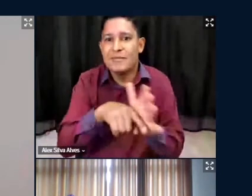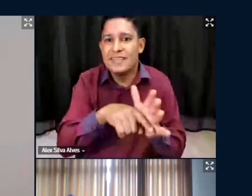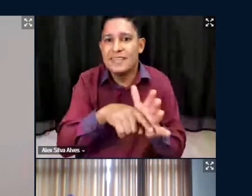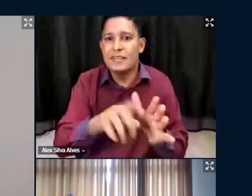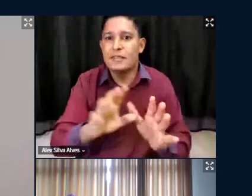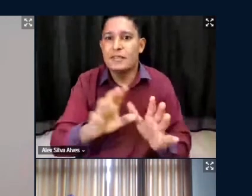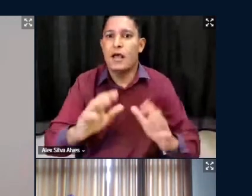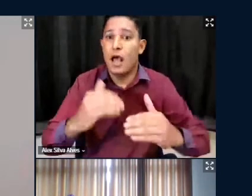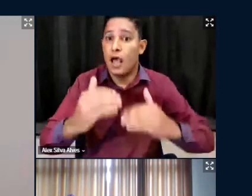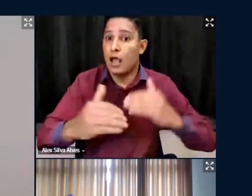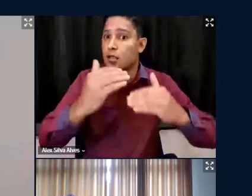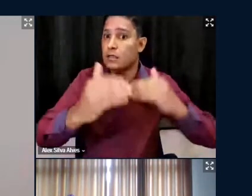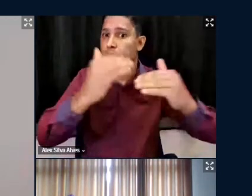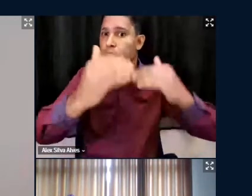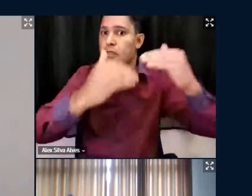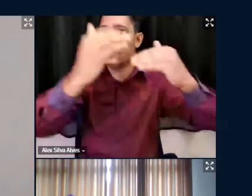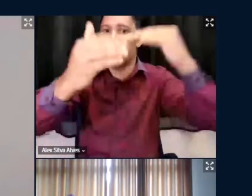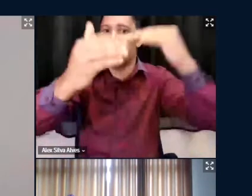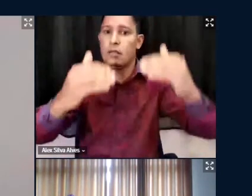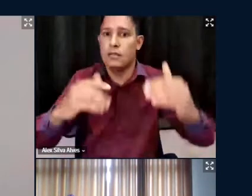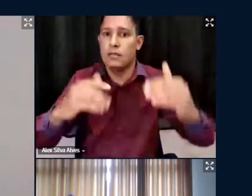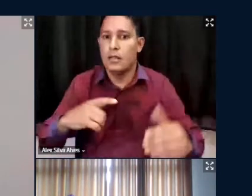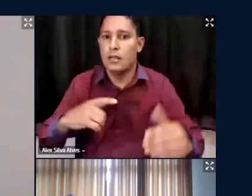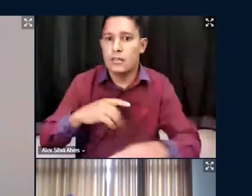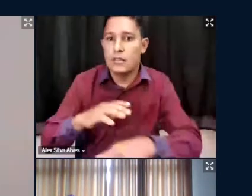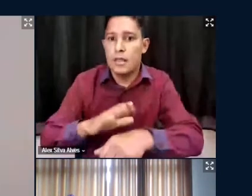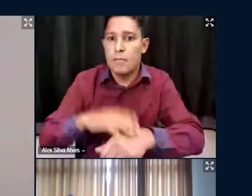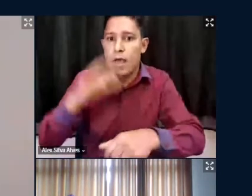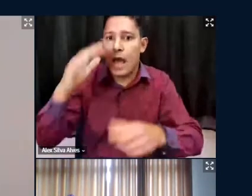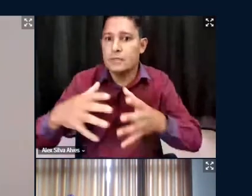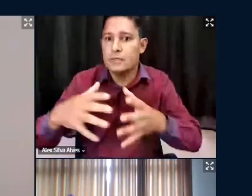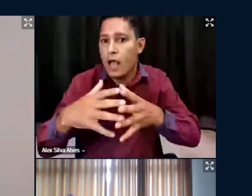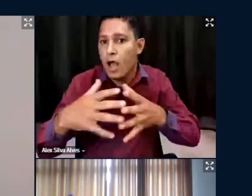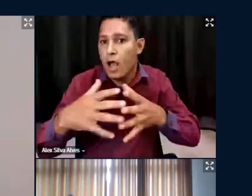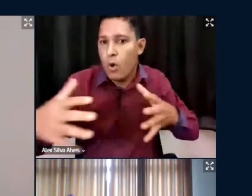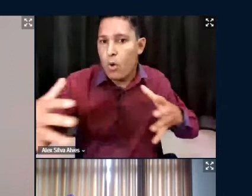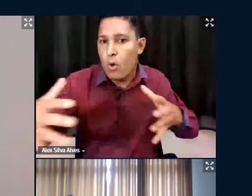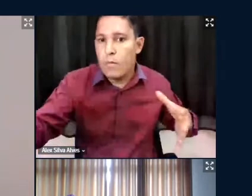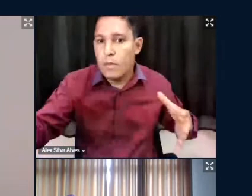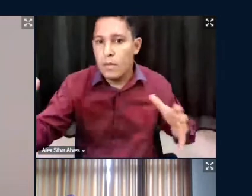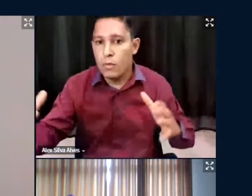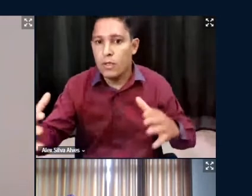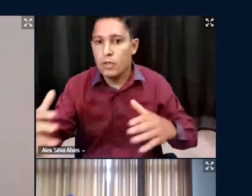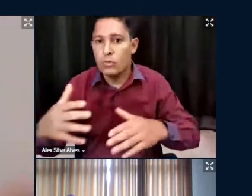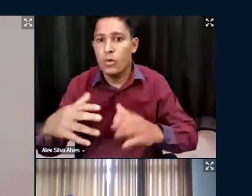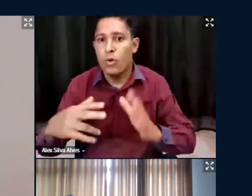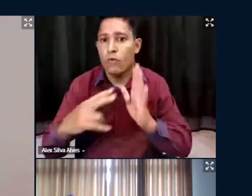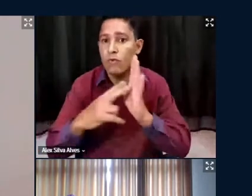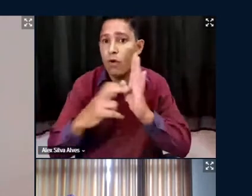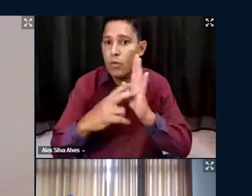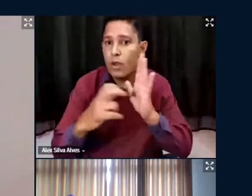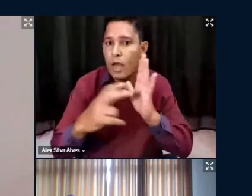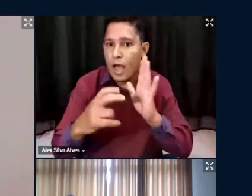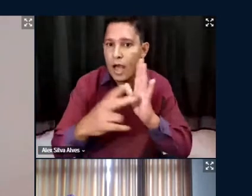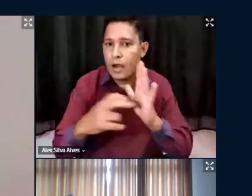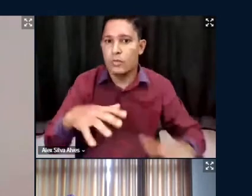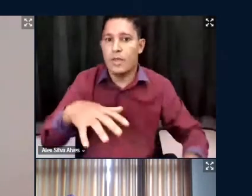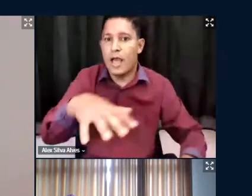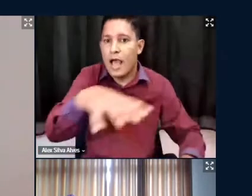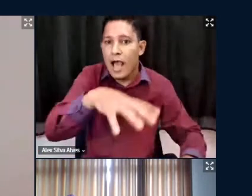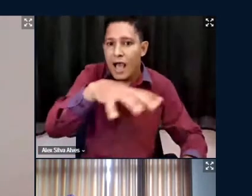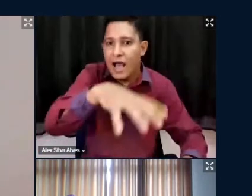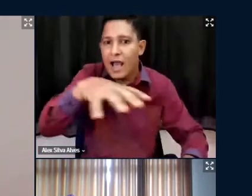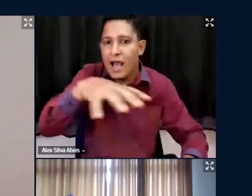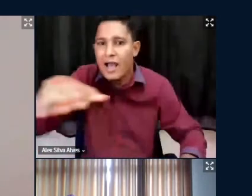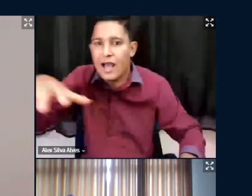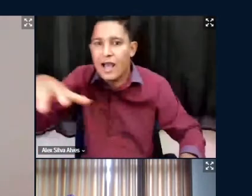podem ter pesquisas que auxiliam nesse desenvolvimento de outras áreas, com a ampliação